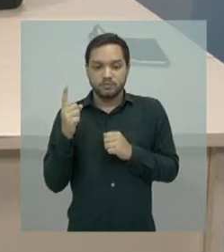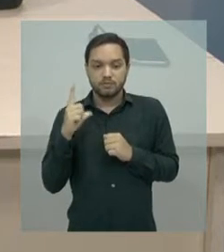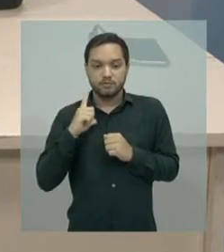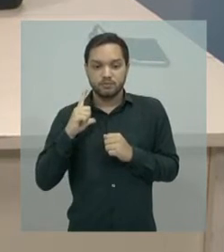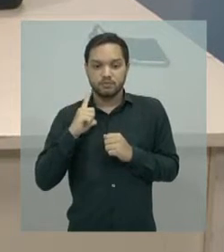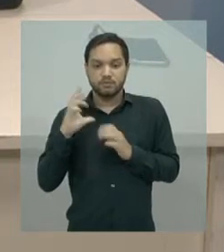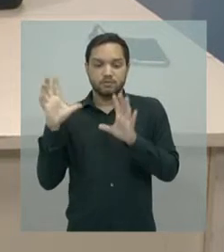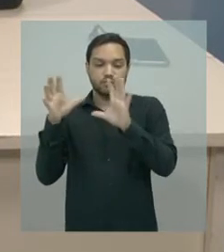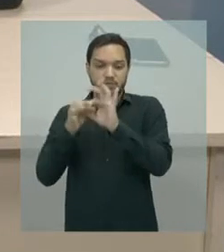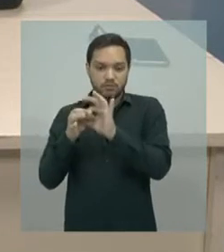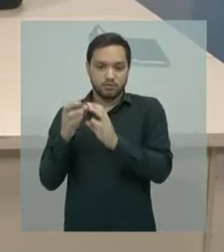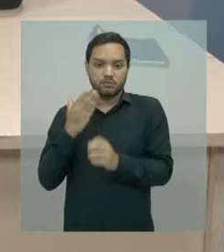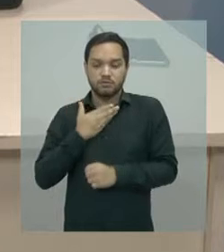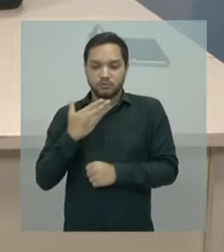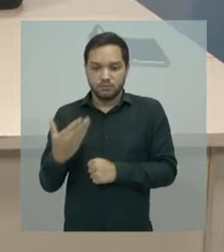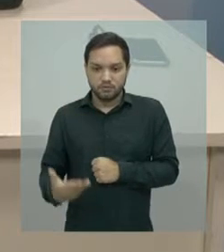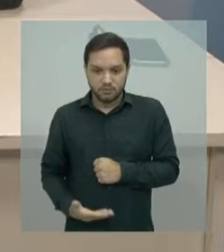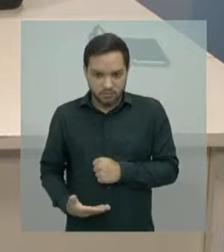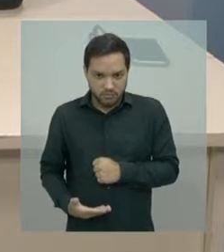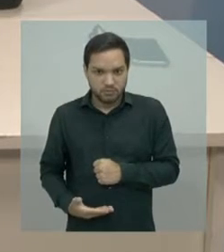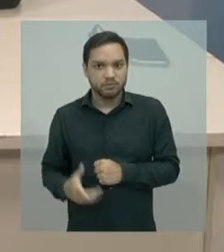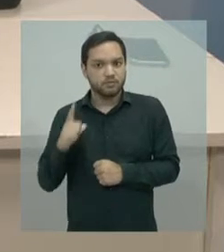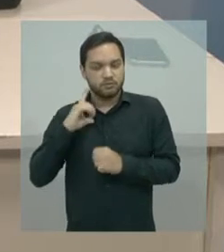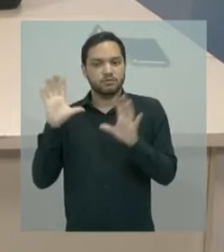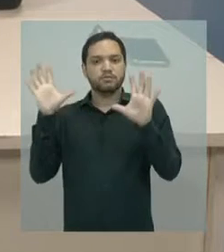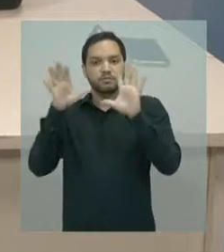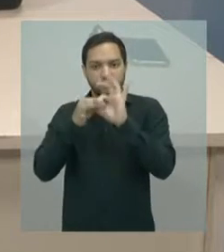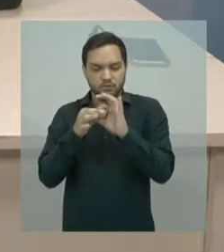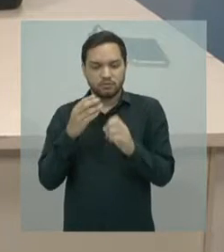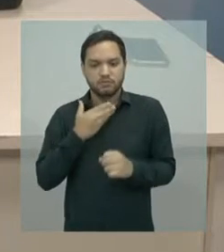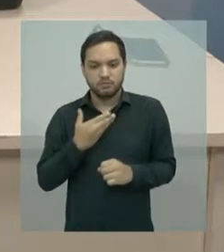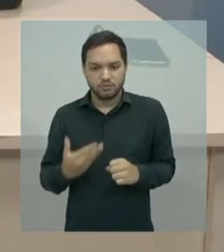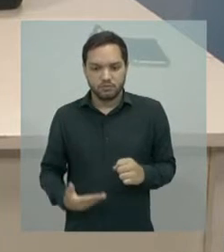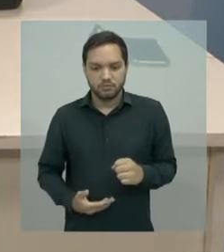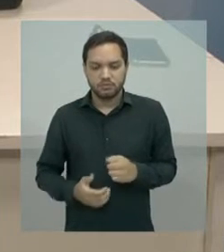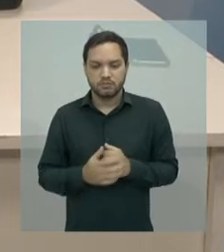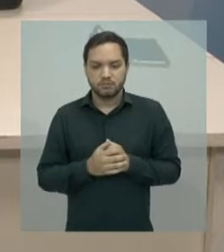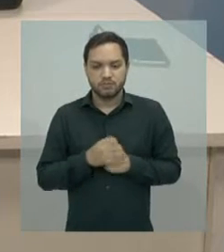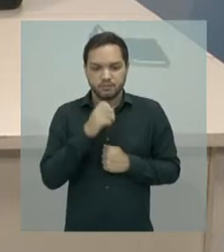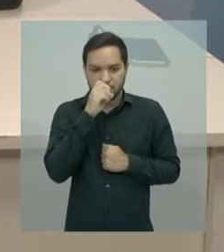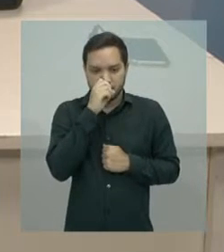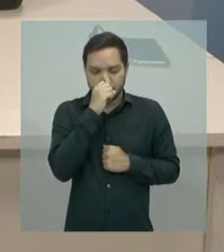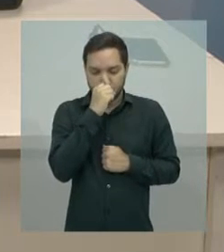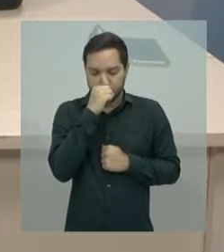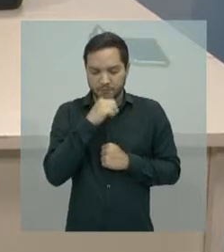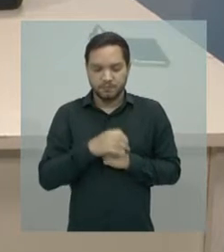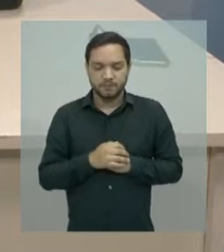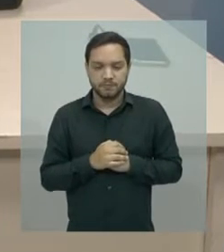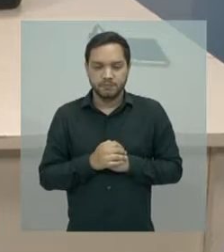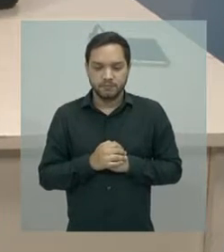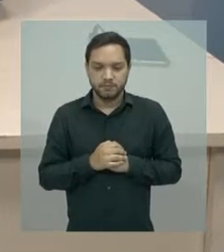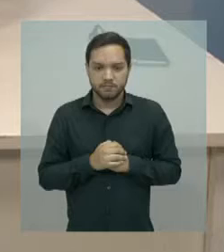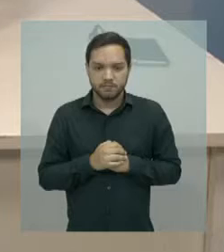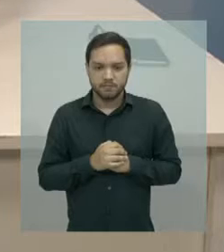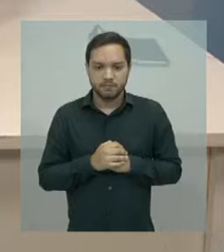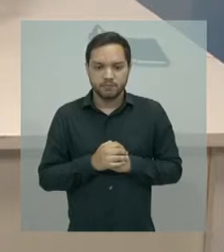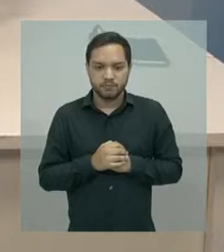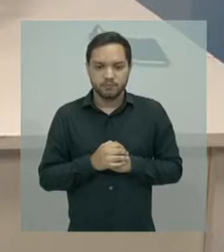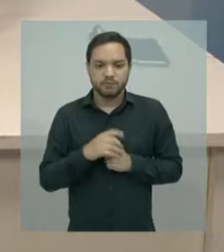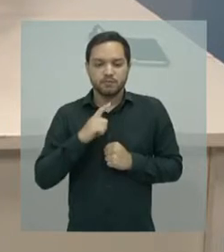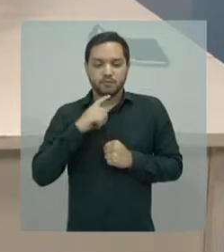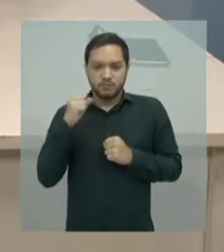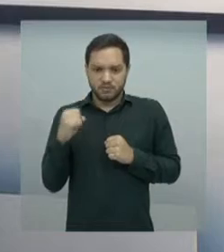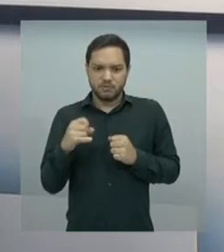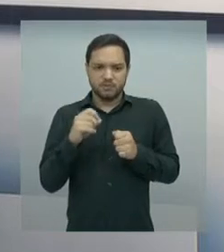ligados ao governo, são estatais. São os estatais. Os outros países do mundo estão comprando as nossas se a Eletrobras for empresária nos moldes que estão querendo